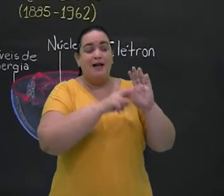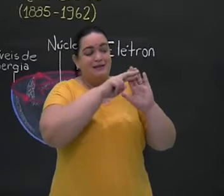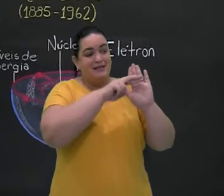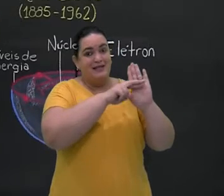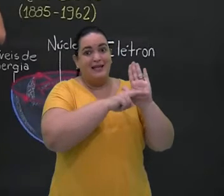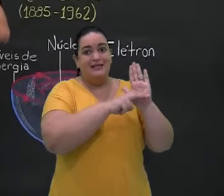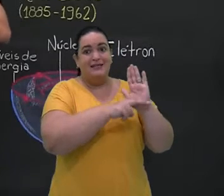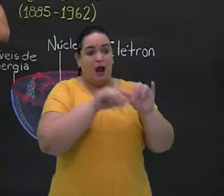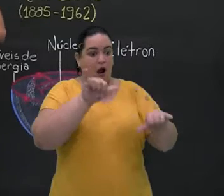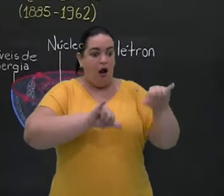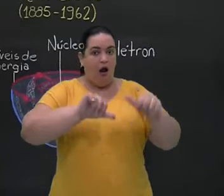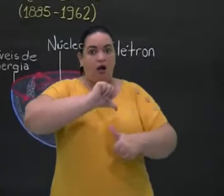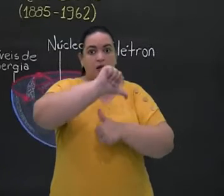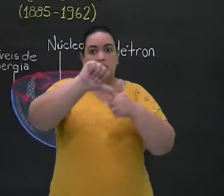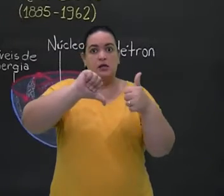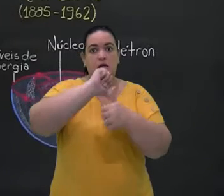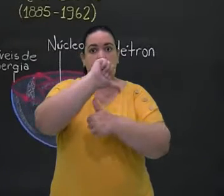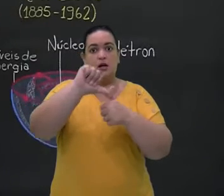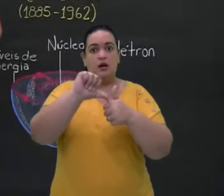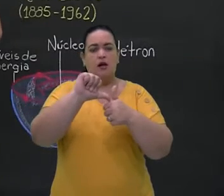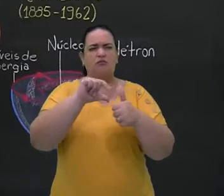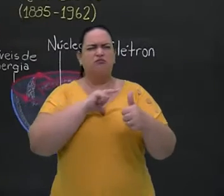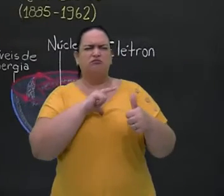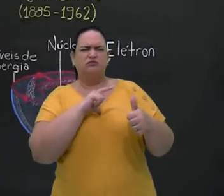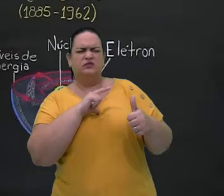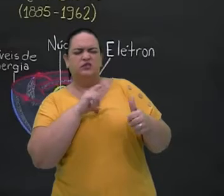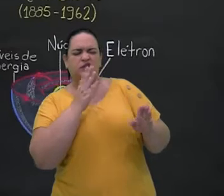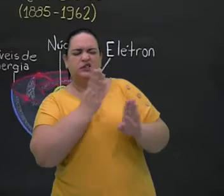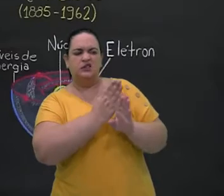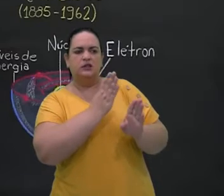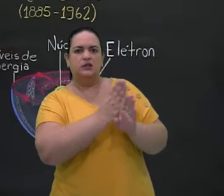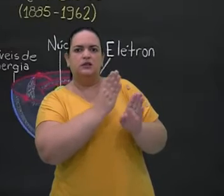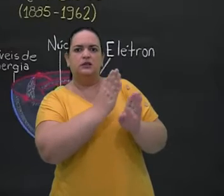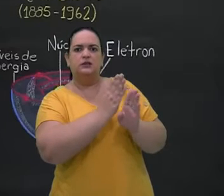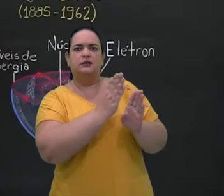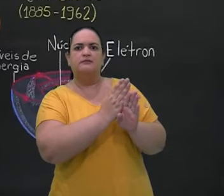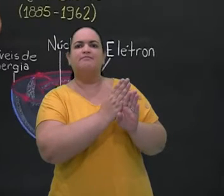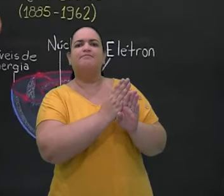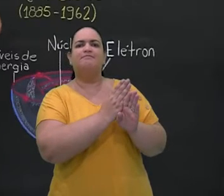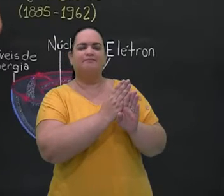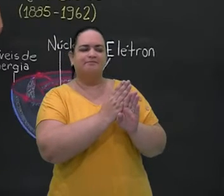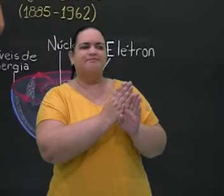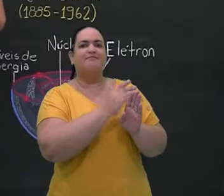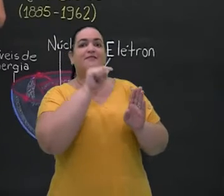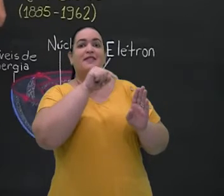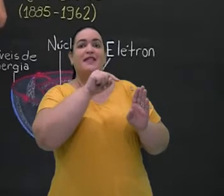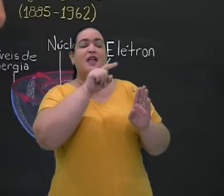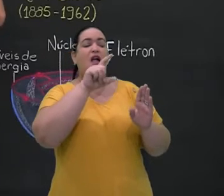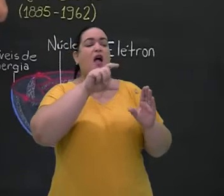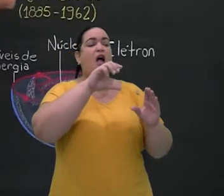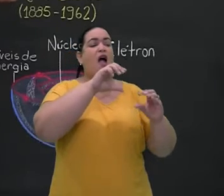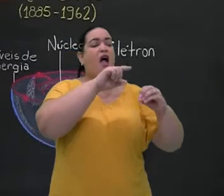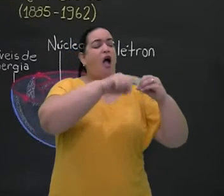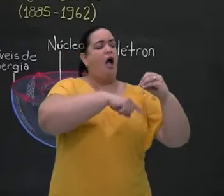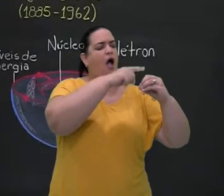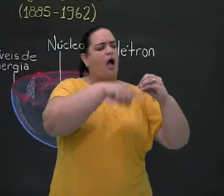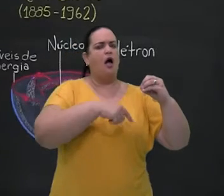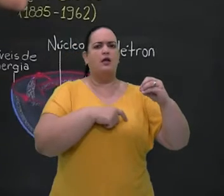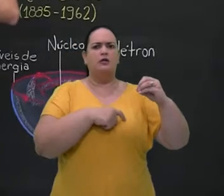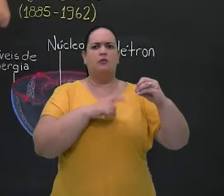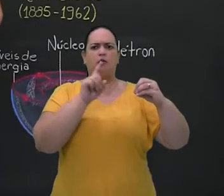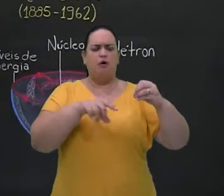químicas, ele chega a uma conclusão, a uma ideia do que é o átomo. Ele diz que o átomo é